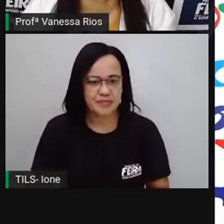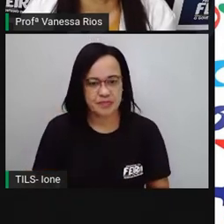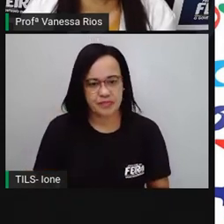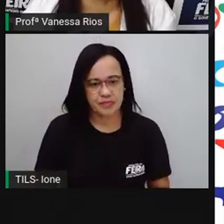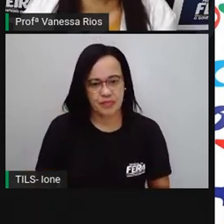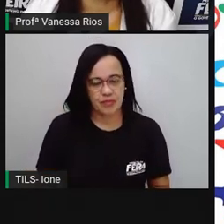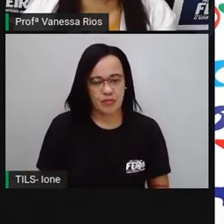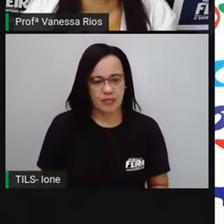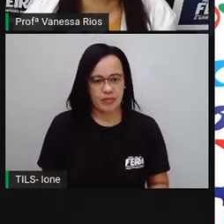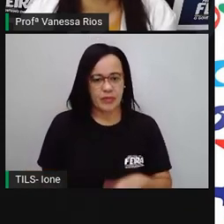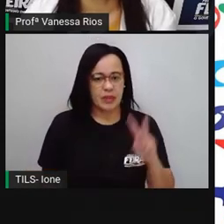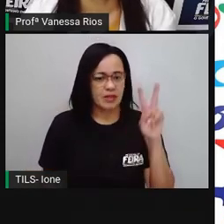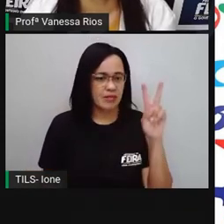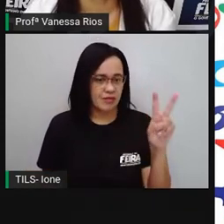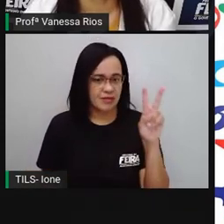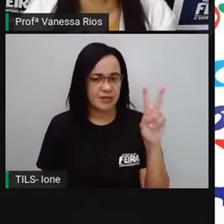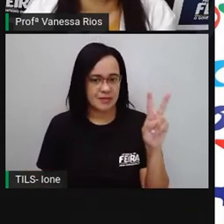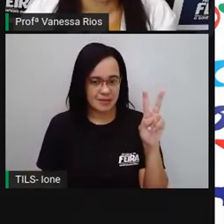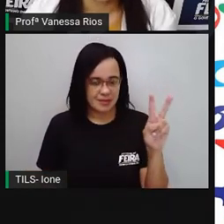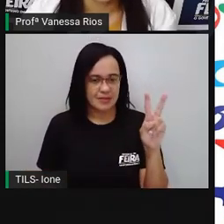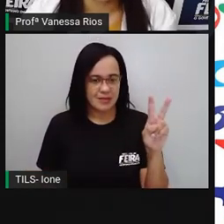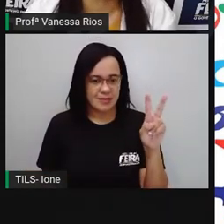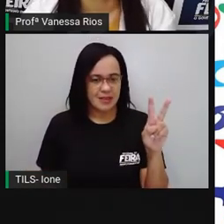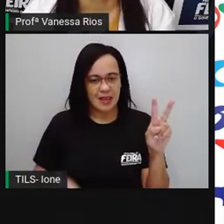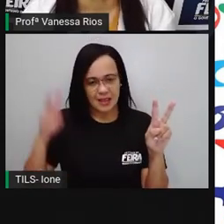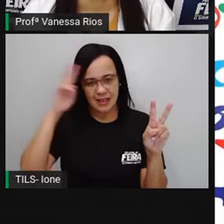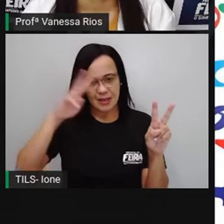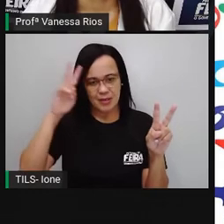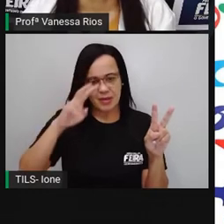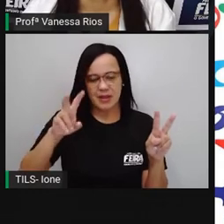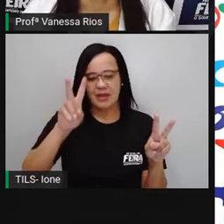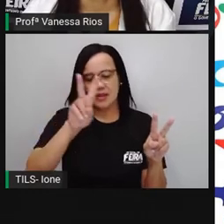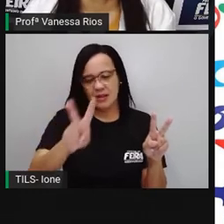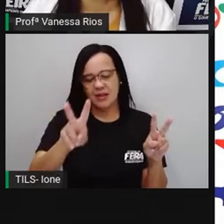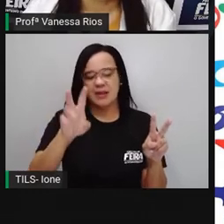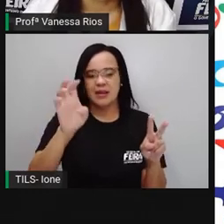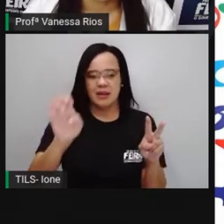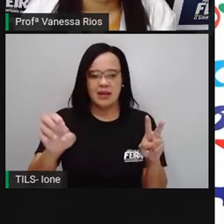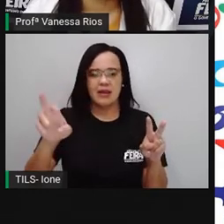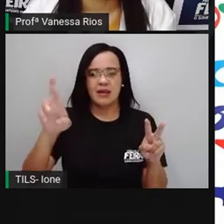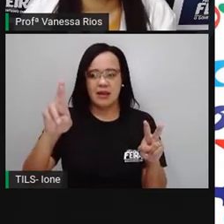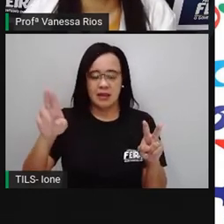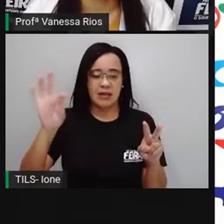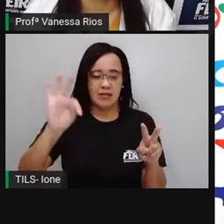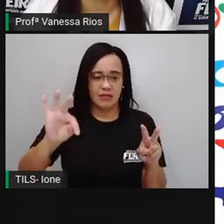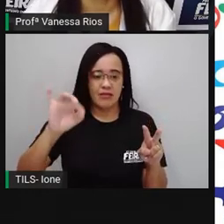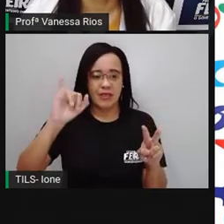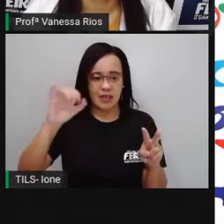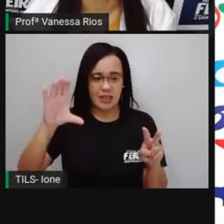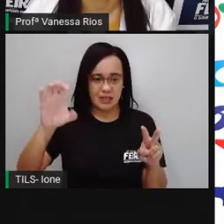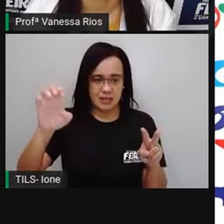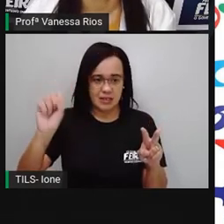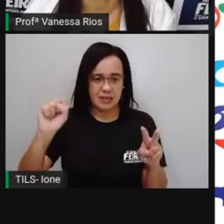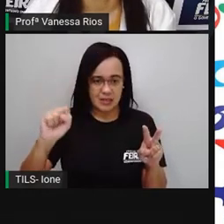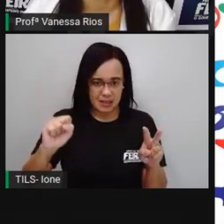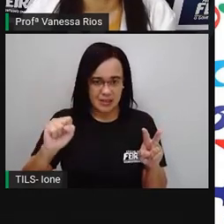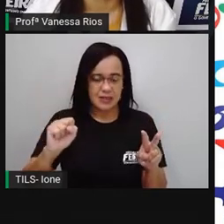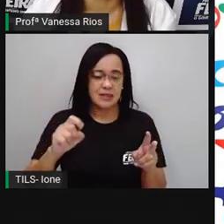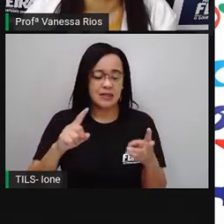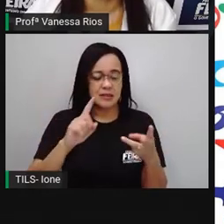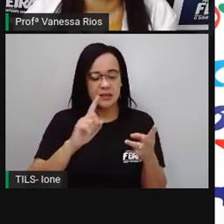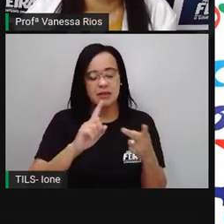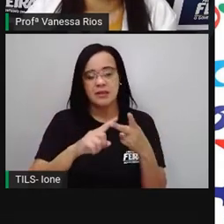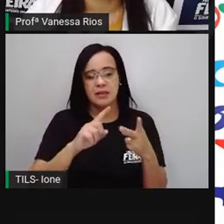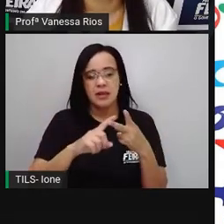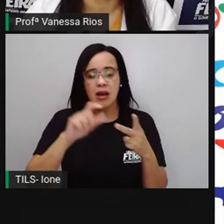V, como a Pró já falou, é o número de vértices, A é o número de arestas e F é o número de faces